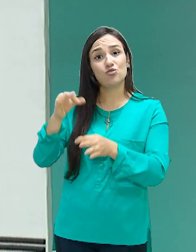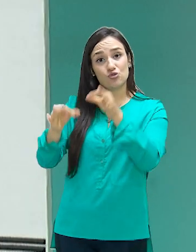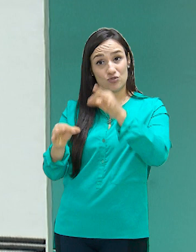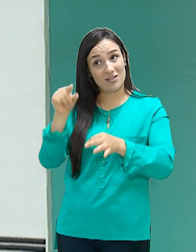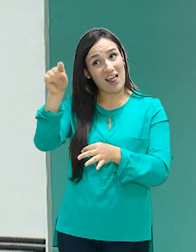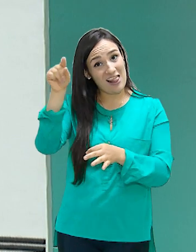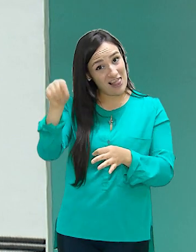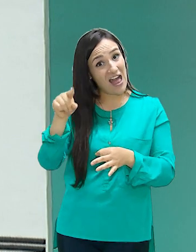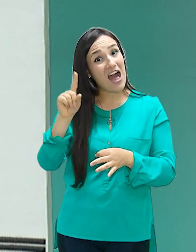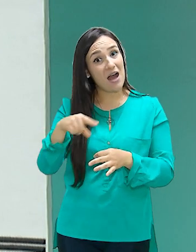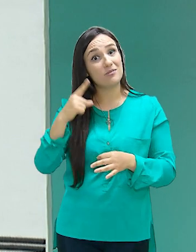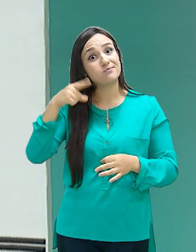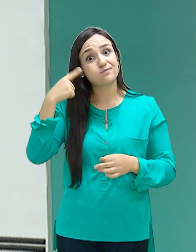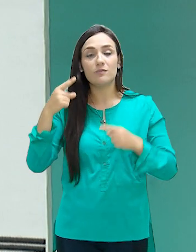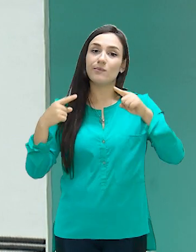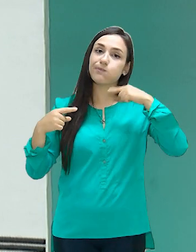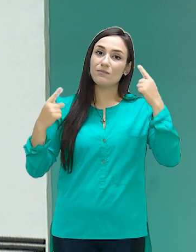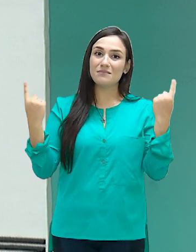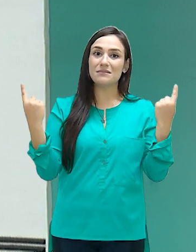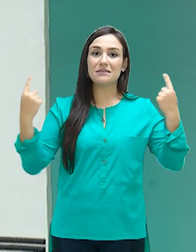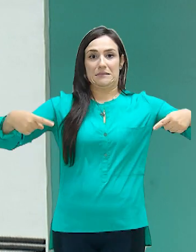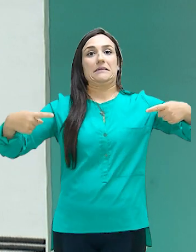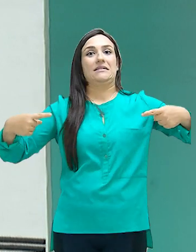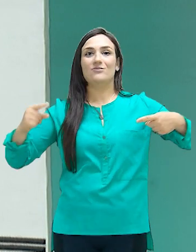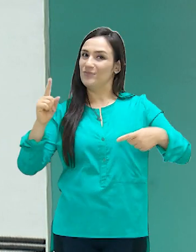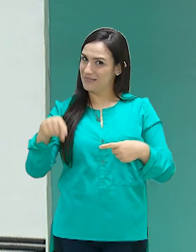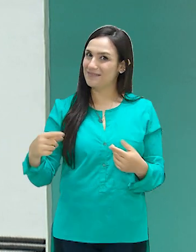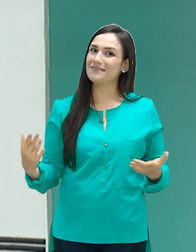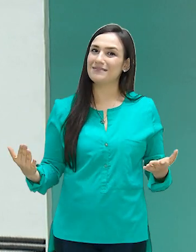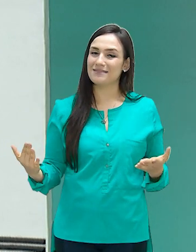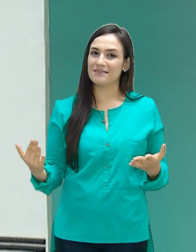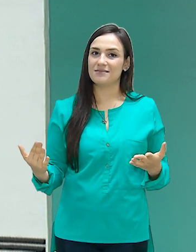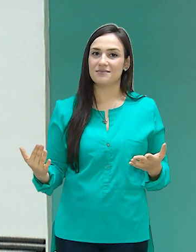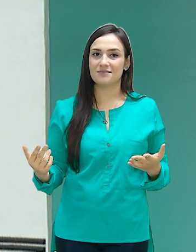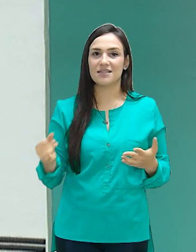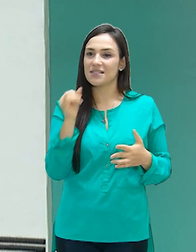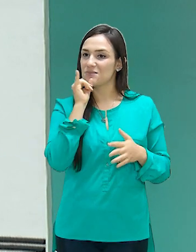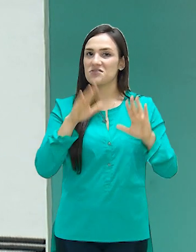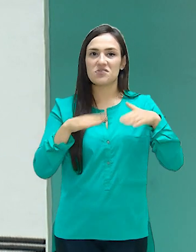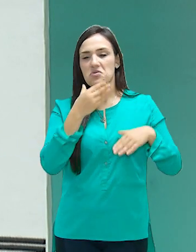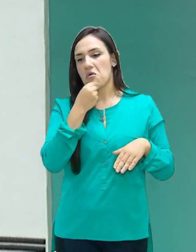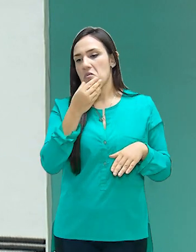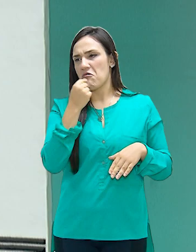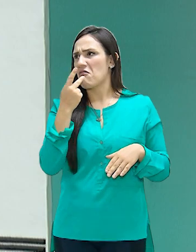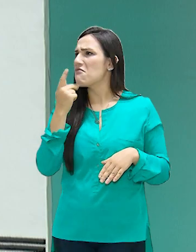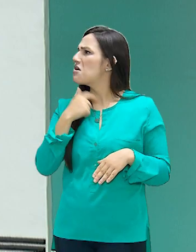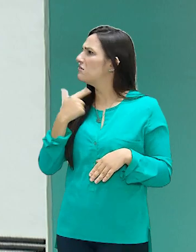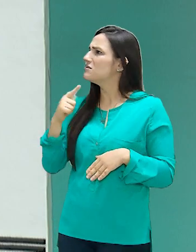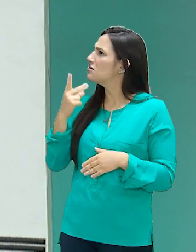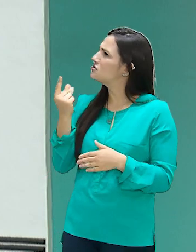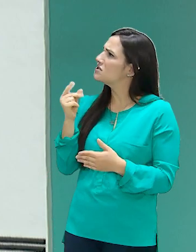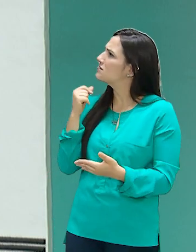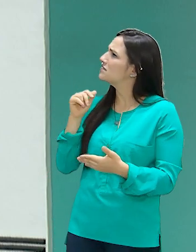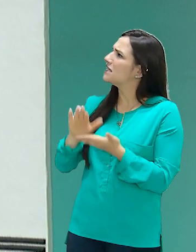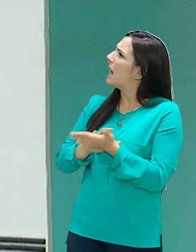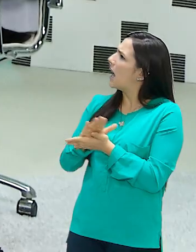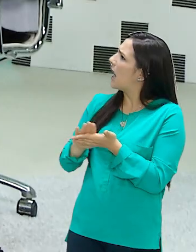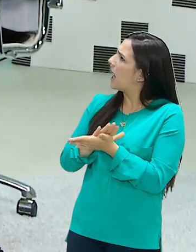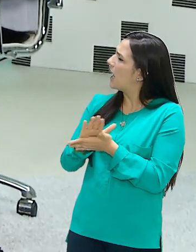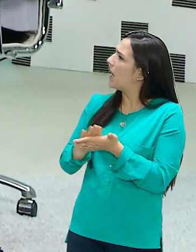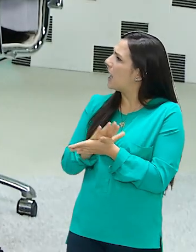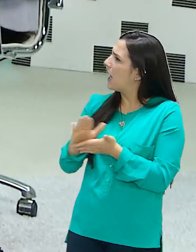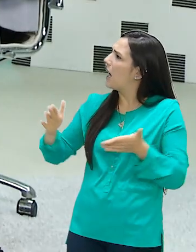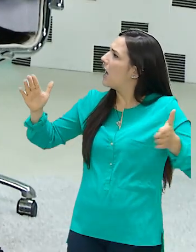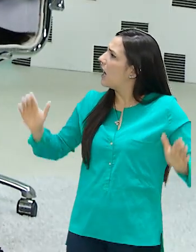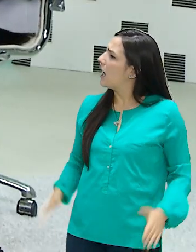litigiosa, o homem reclama, a mulher levou tudo que eu tinha, eu fiquei sem nada. E a mulher sempre leva mais